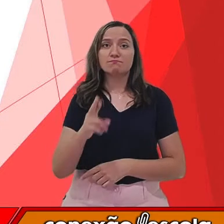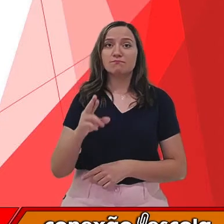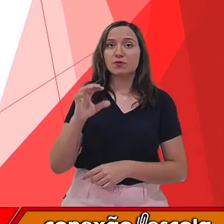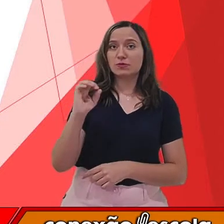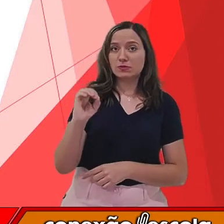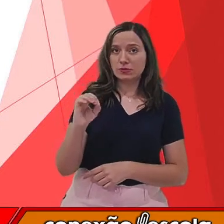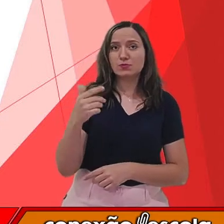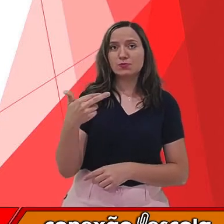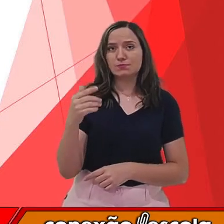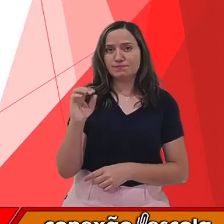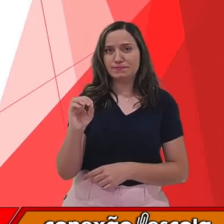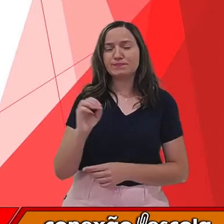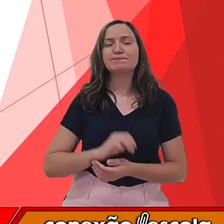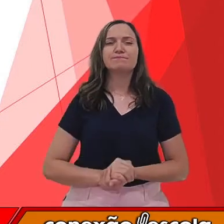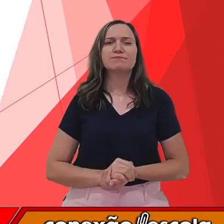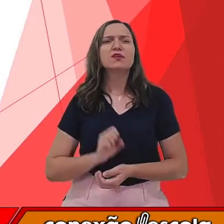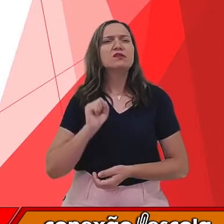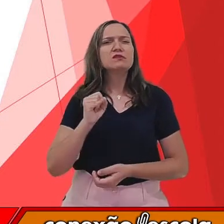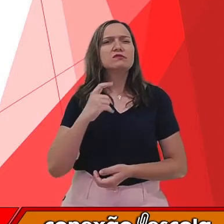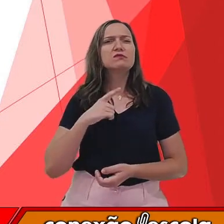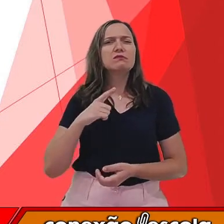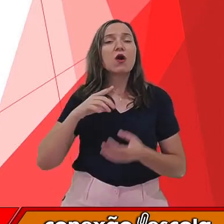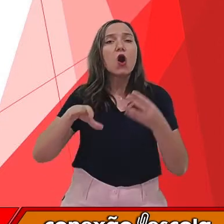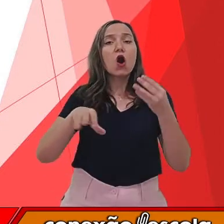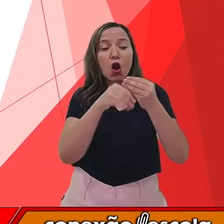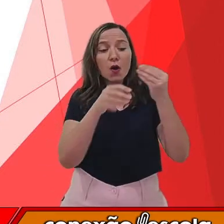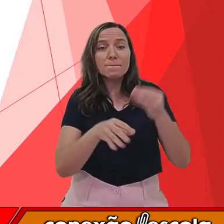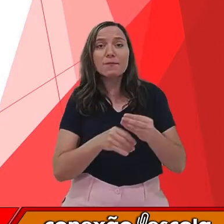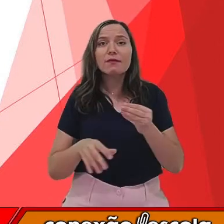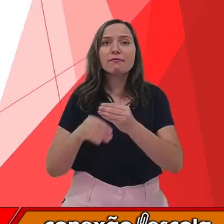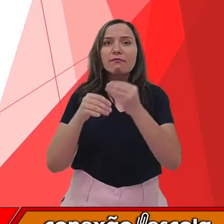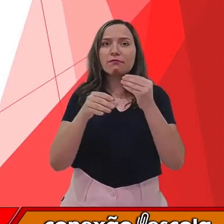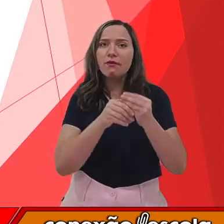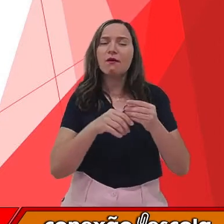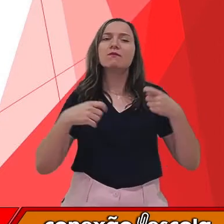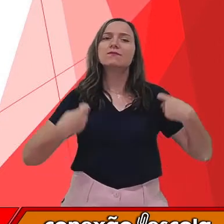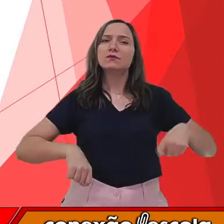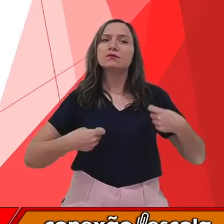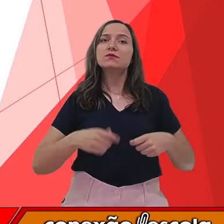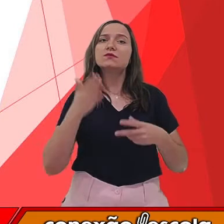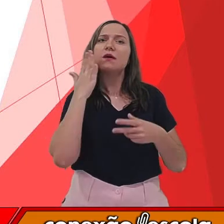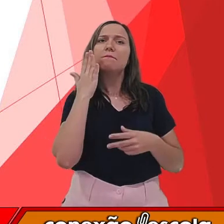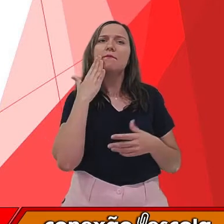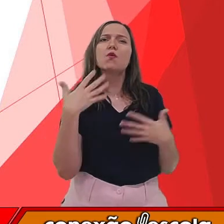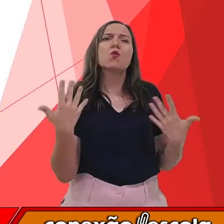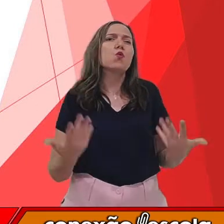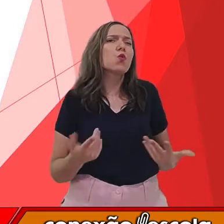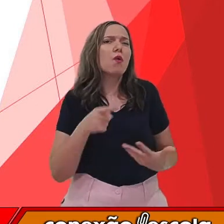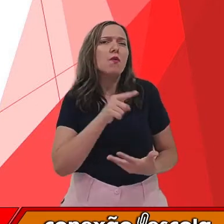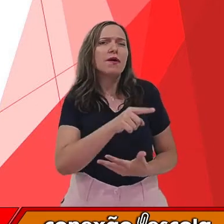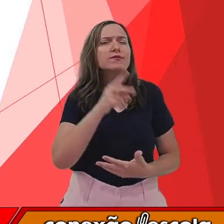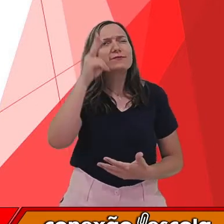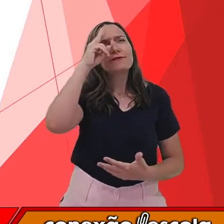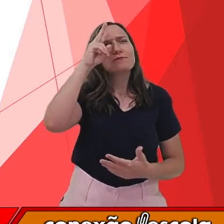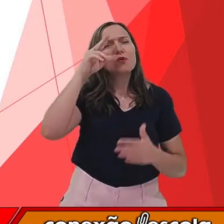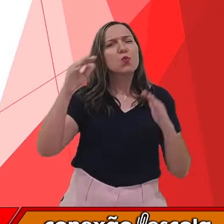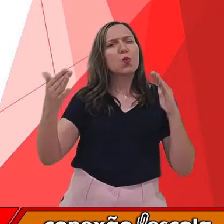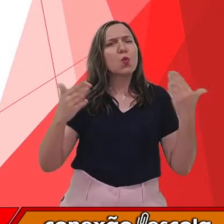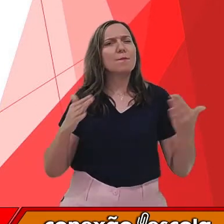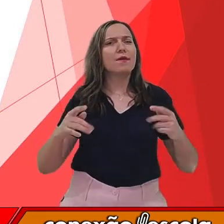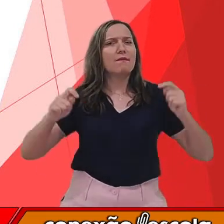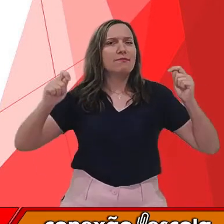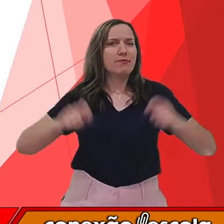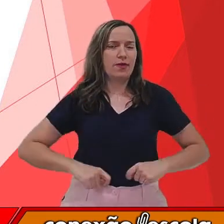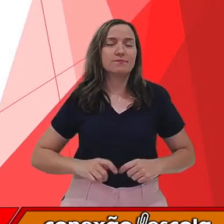se eu quero completar quadrados eu preciso achar um produto notável e me lembre dessa equação